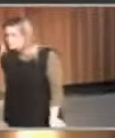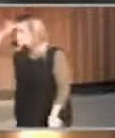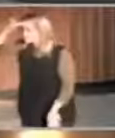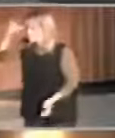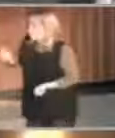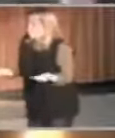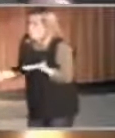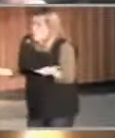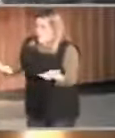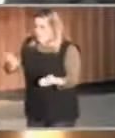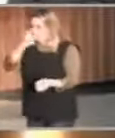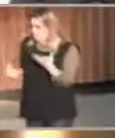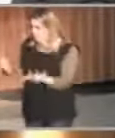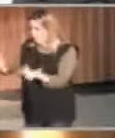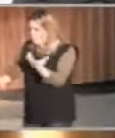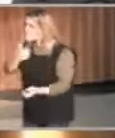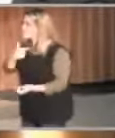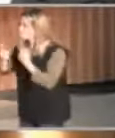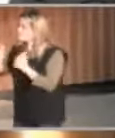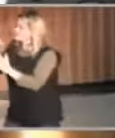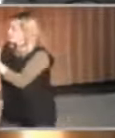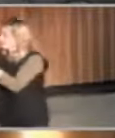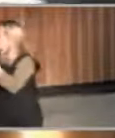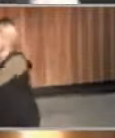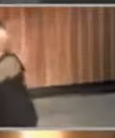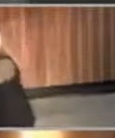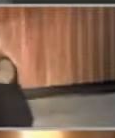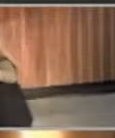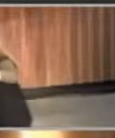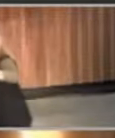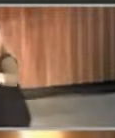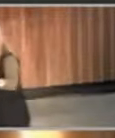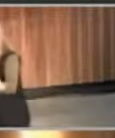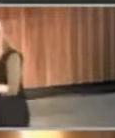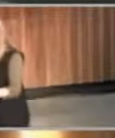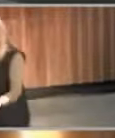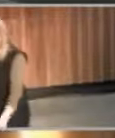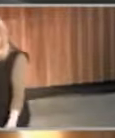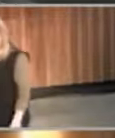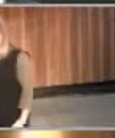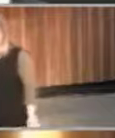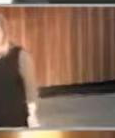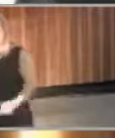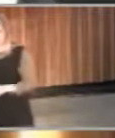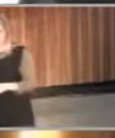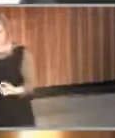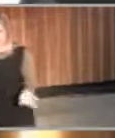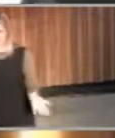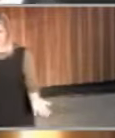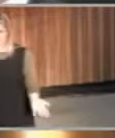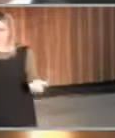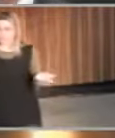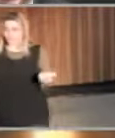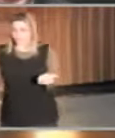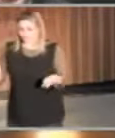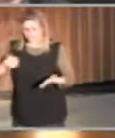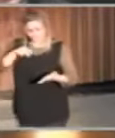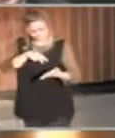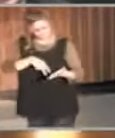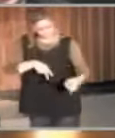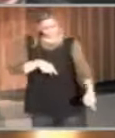passar essa paixão por Jesus para a próxima geração? E eu queria olhar para esse texto do livro de